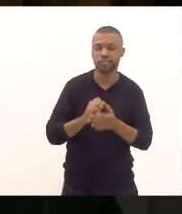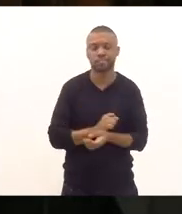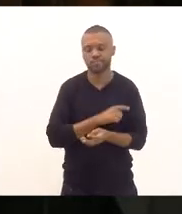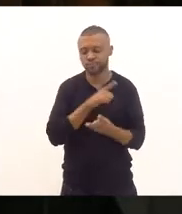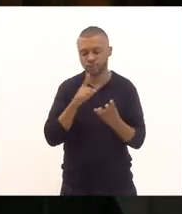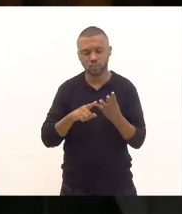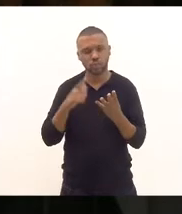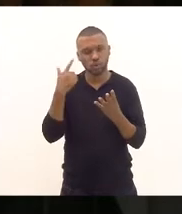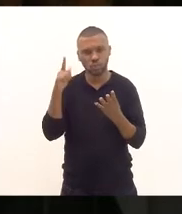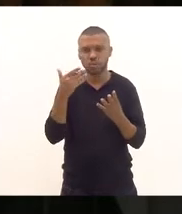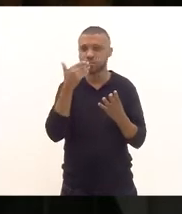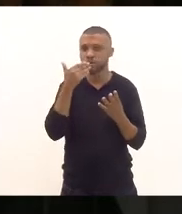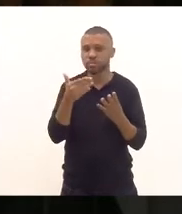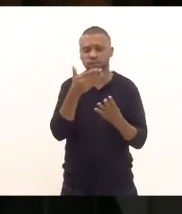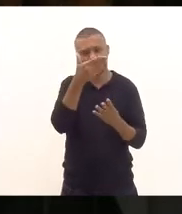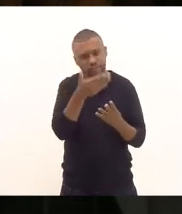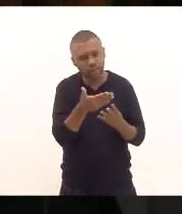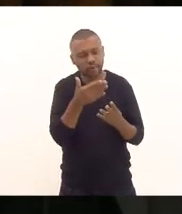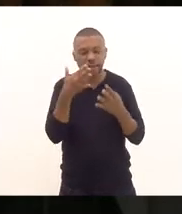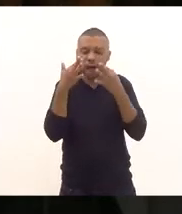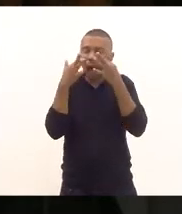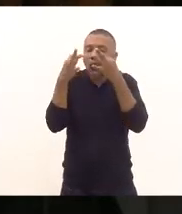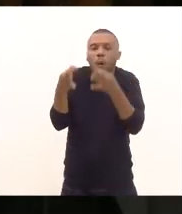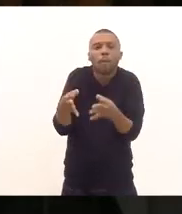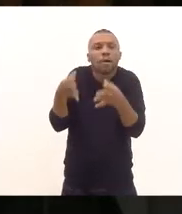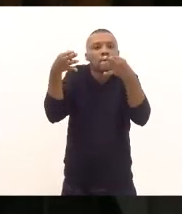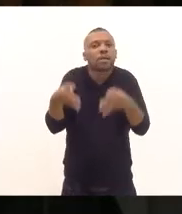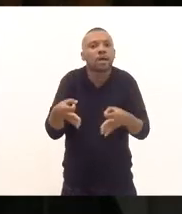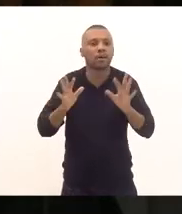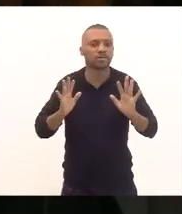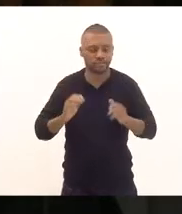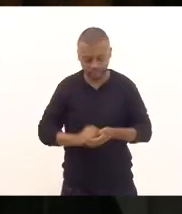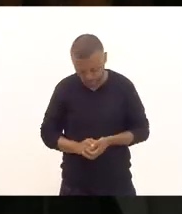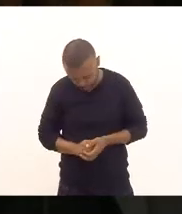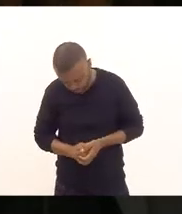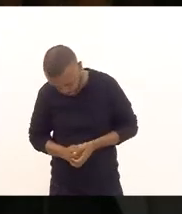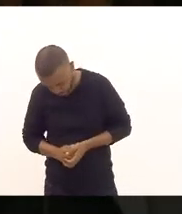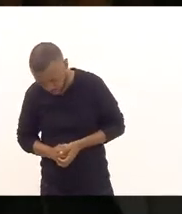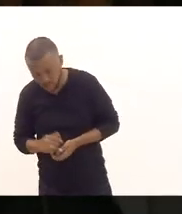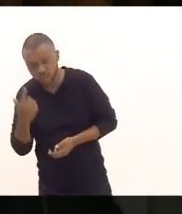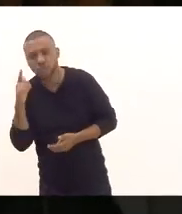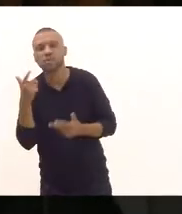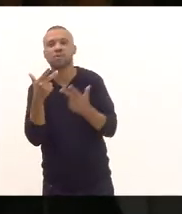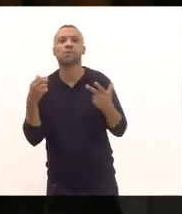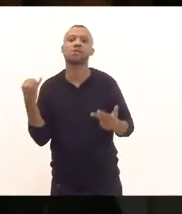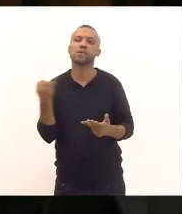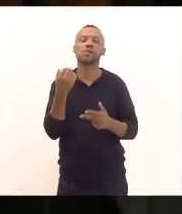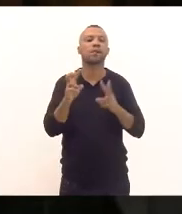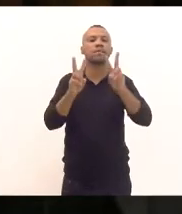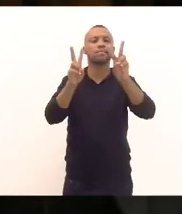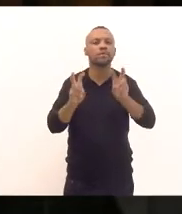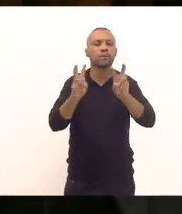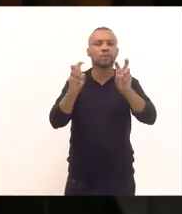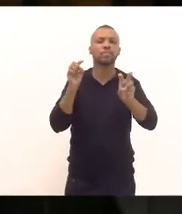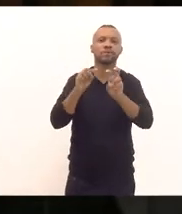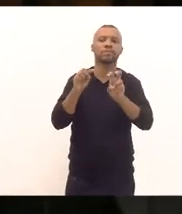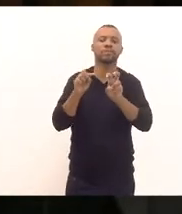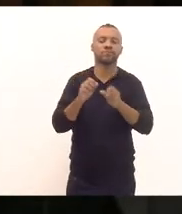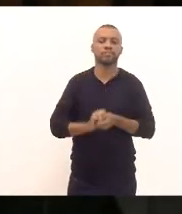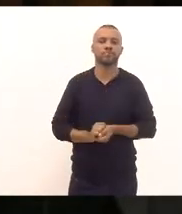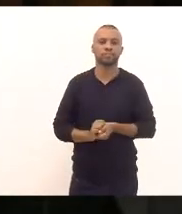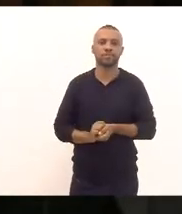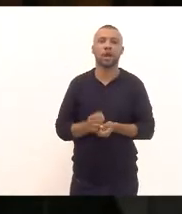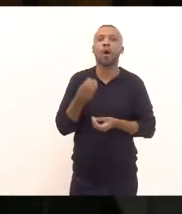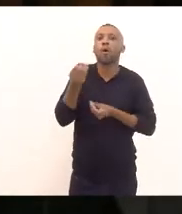Deputado a Dani tô vendo que vai ser esse está acompanhando aqui um outro ponto importante diz respeito a como